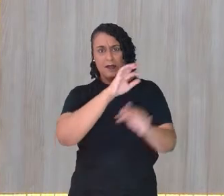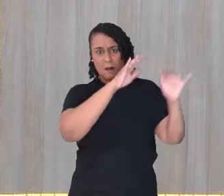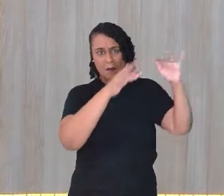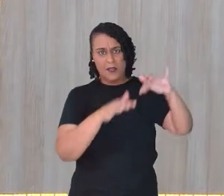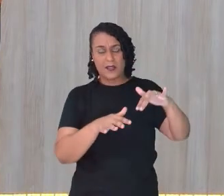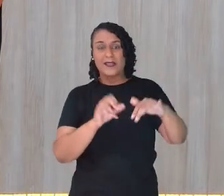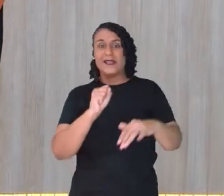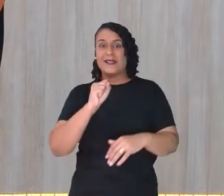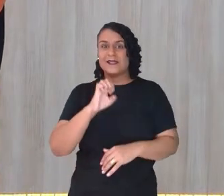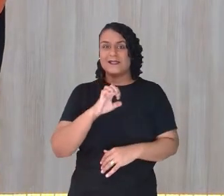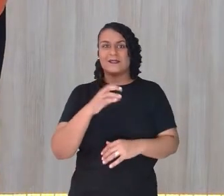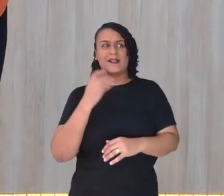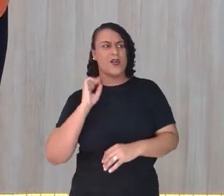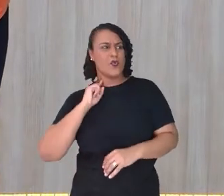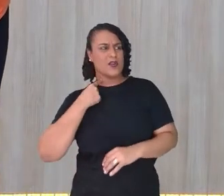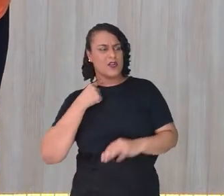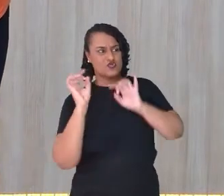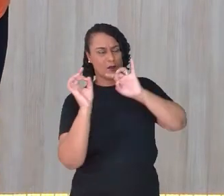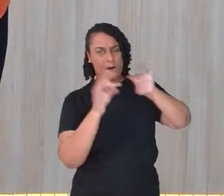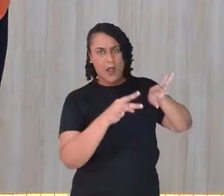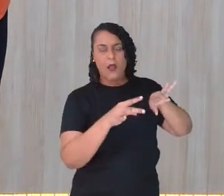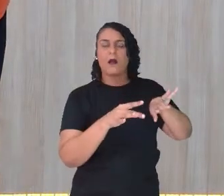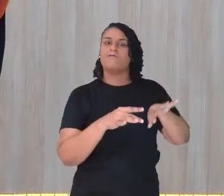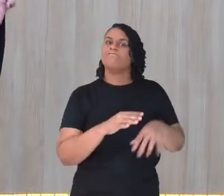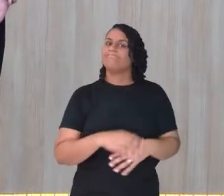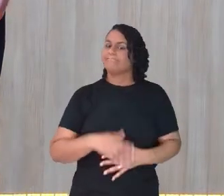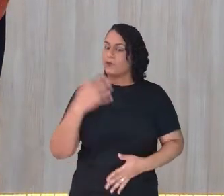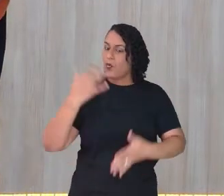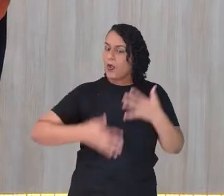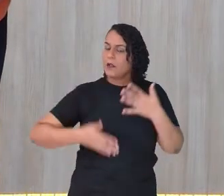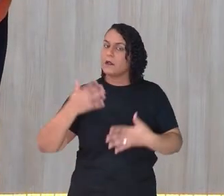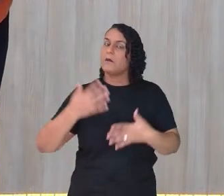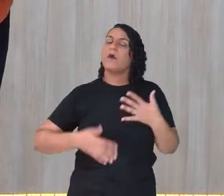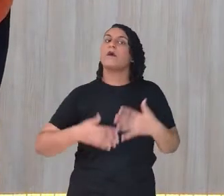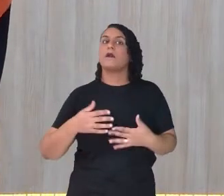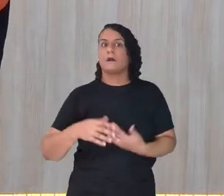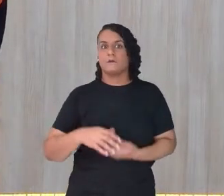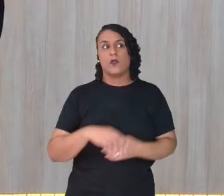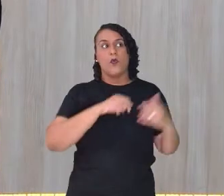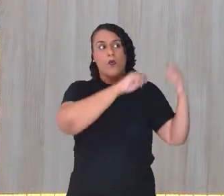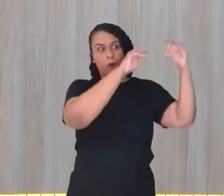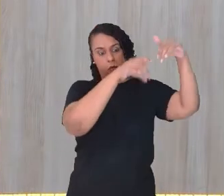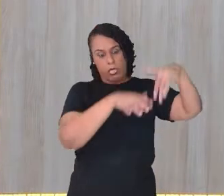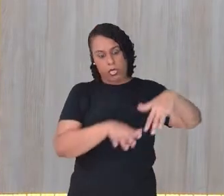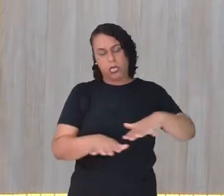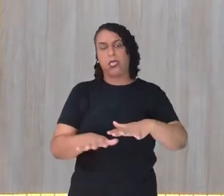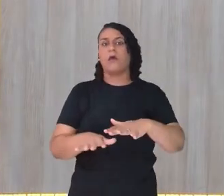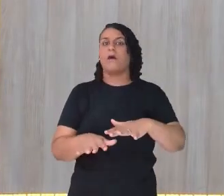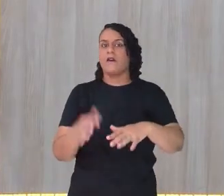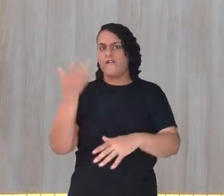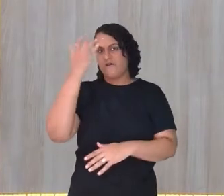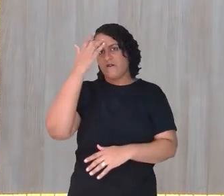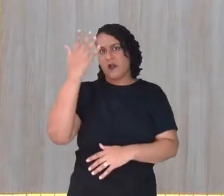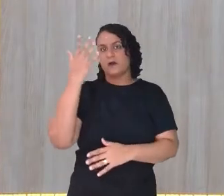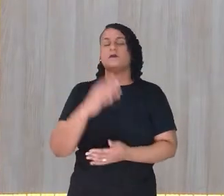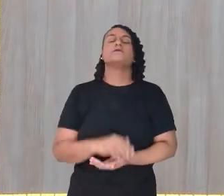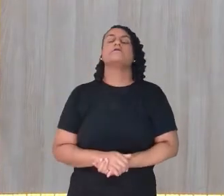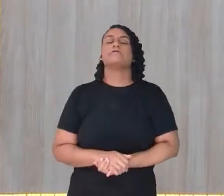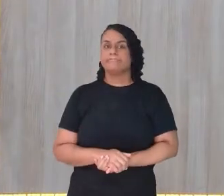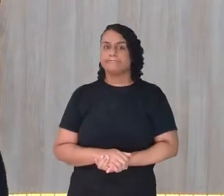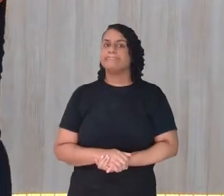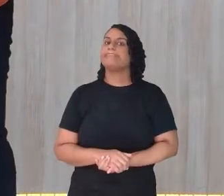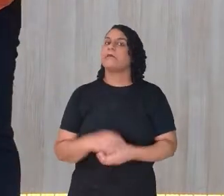coloco, eu estou atrapalhando, estou favorecendo para o deslizamento. Então, esse trechinho aí dá para a gente entender bem o que